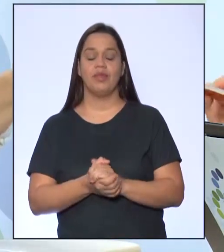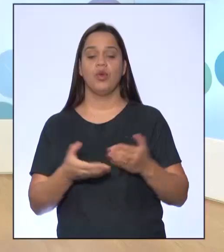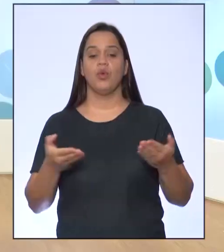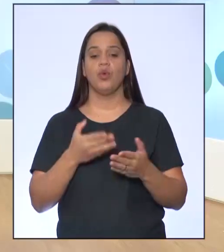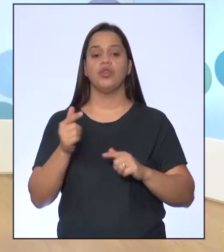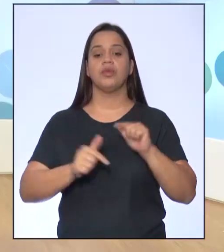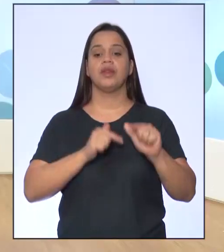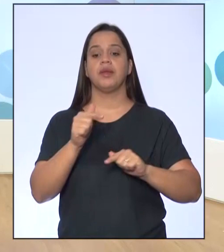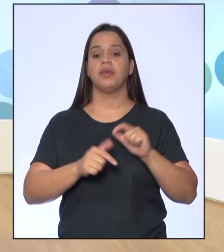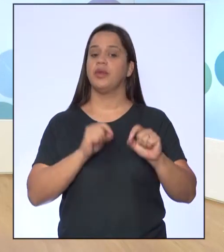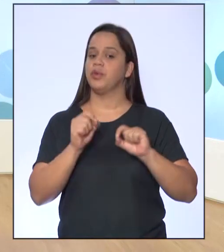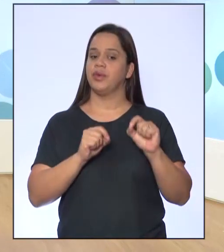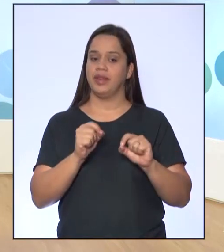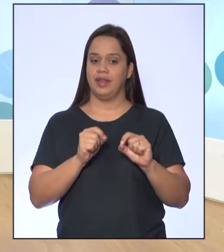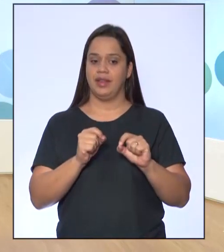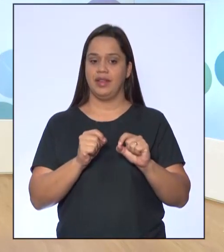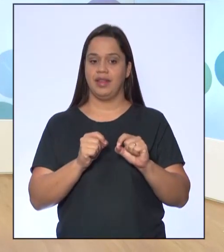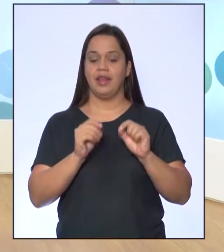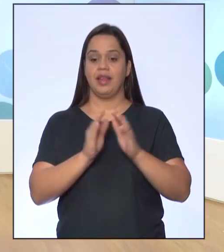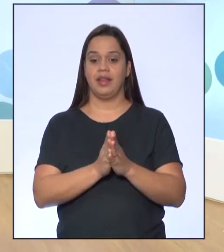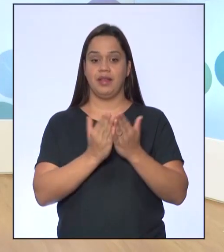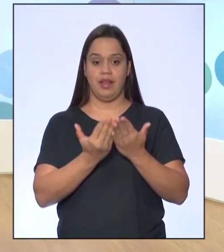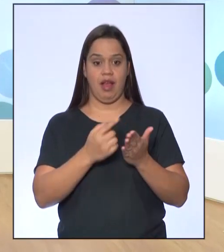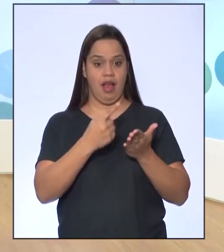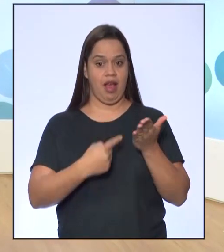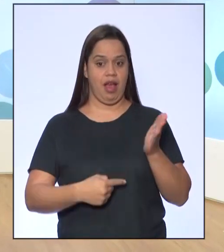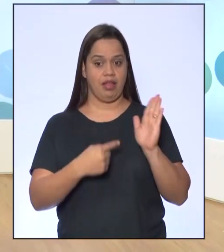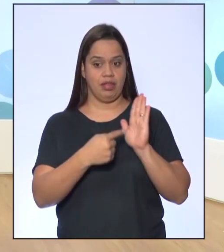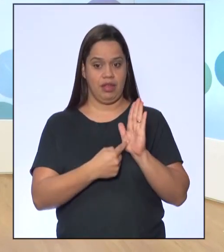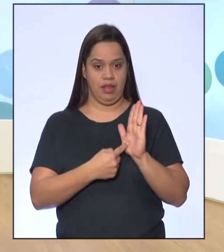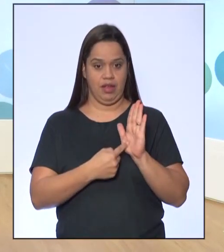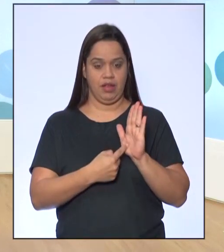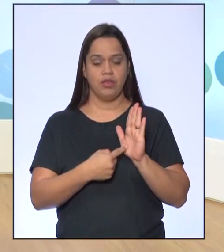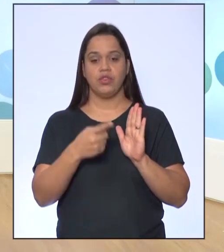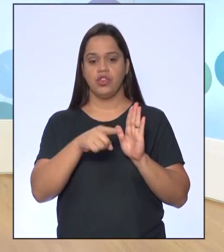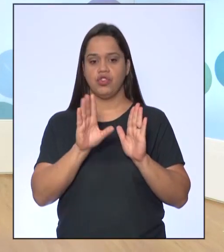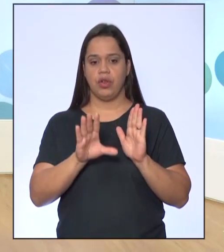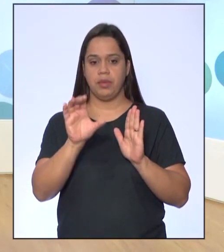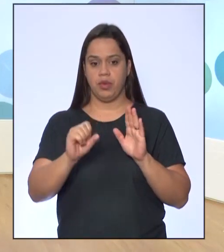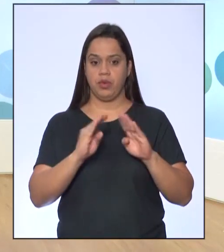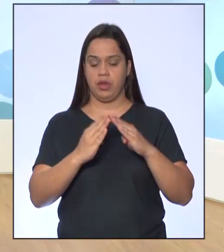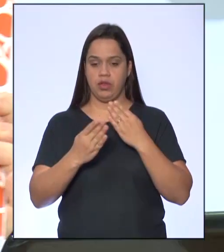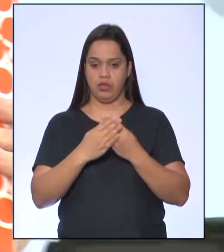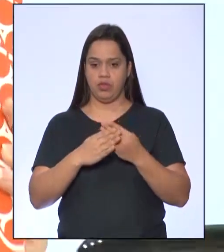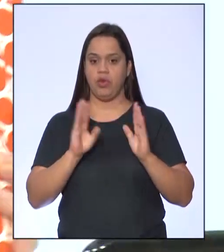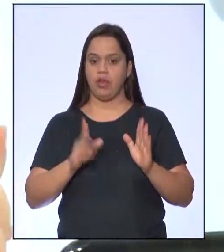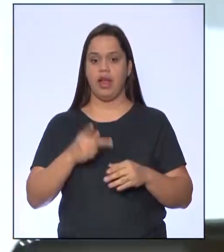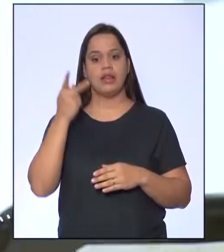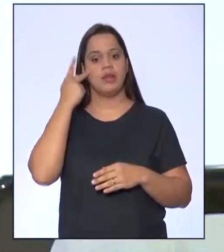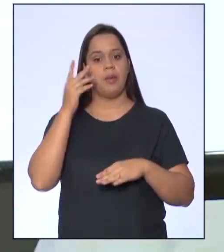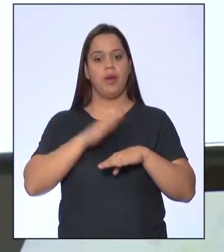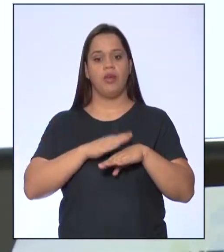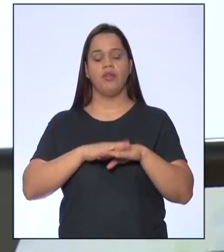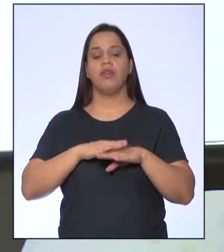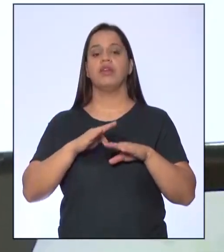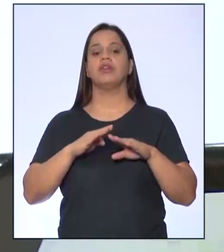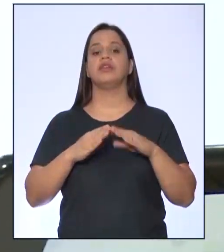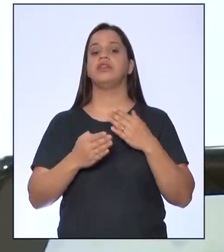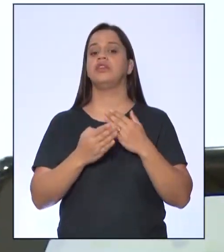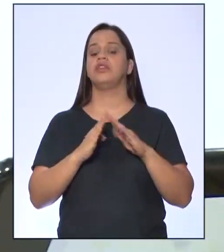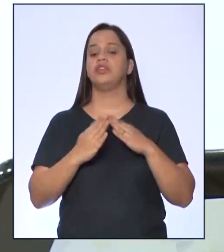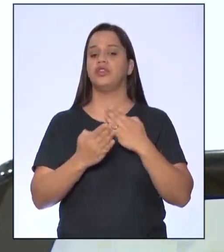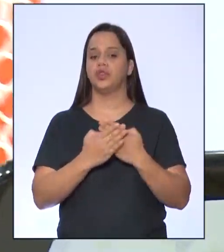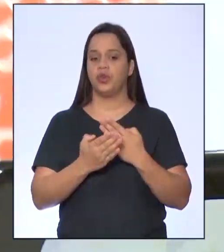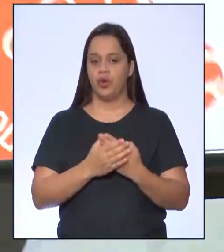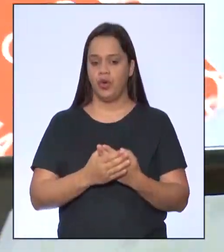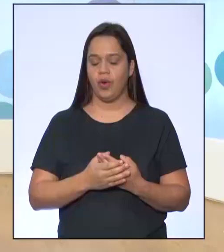trabalhar com o caderno, certo? Continua as atividades aqui, tá? Do São Paulo Faz Escola. Vocês têm este